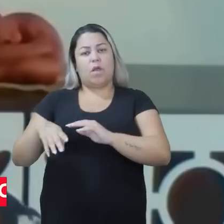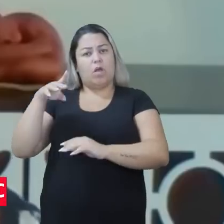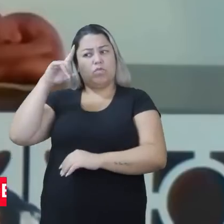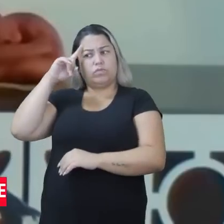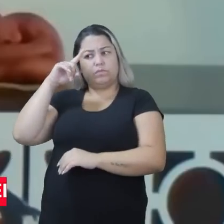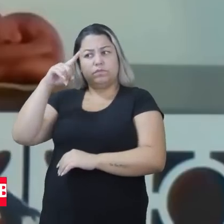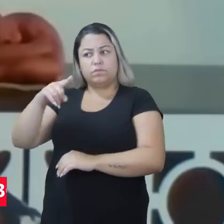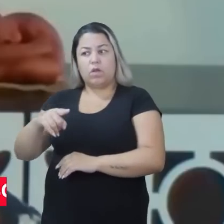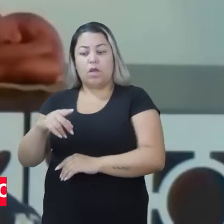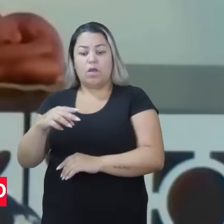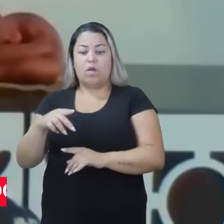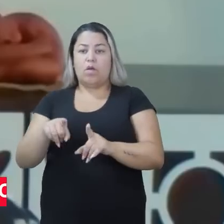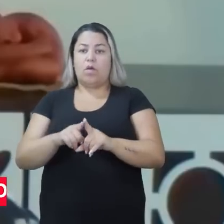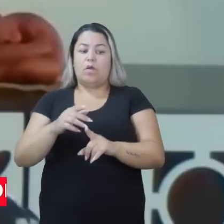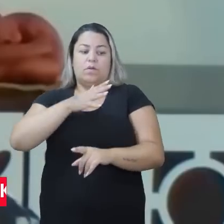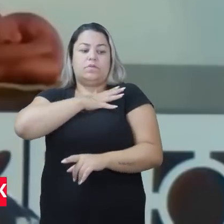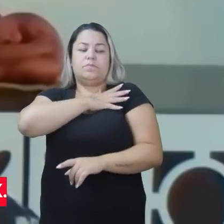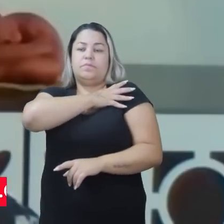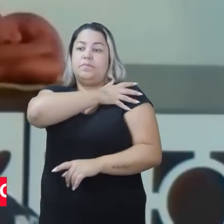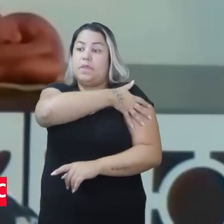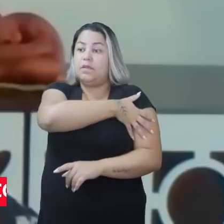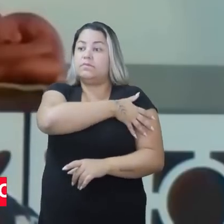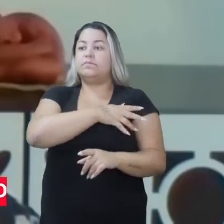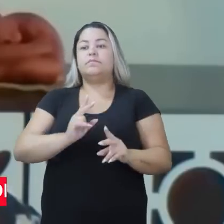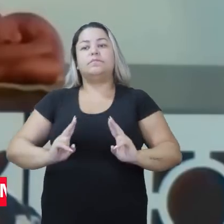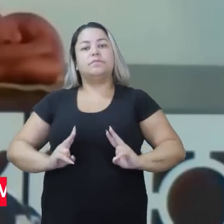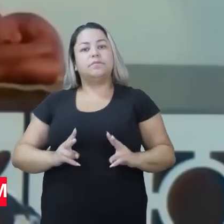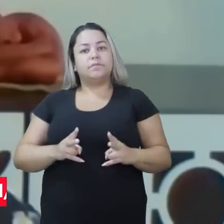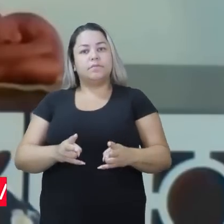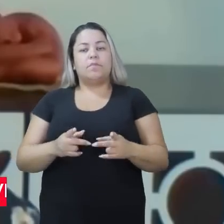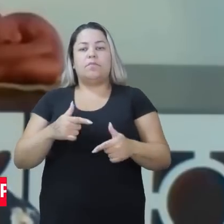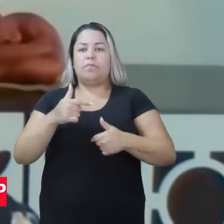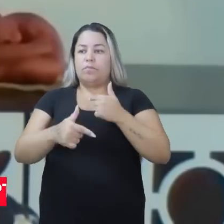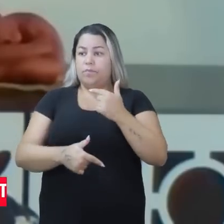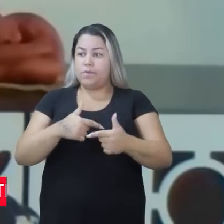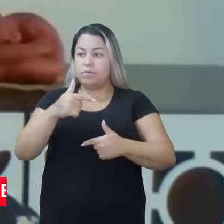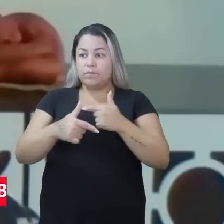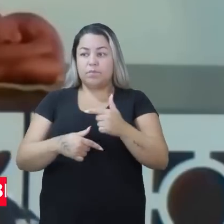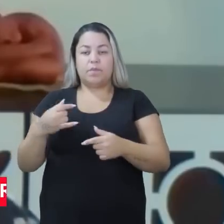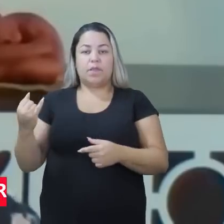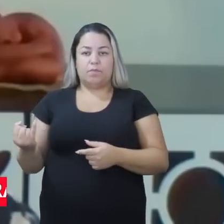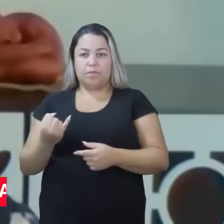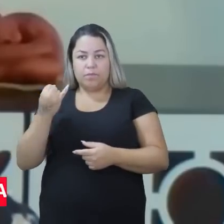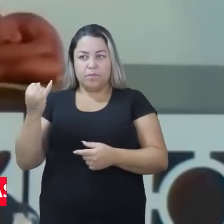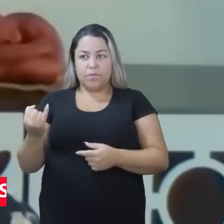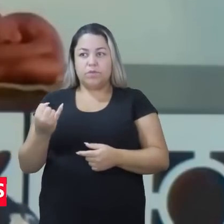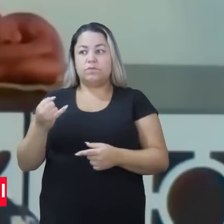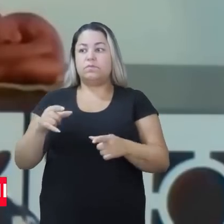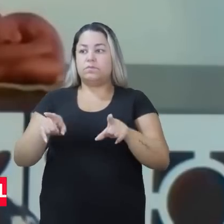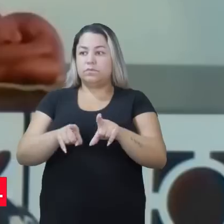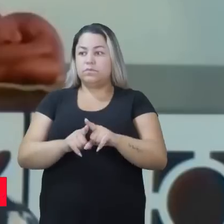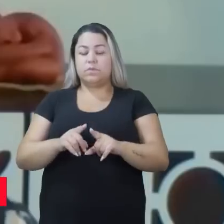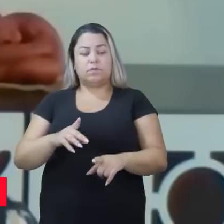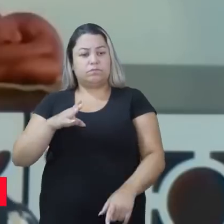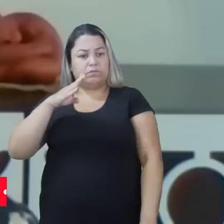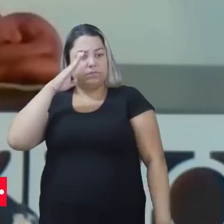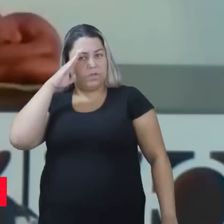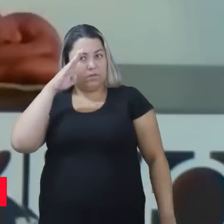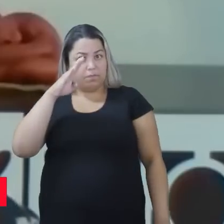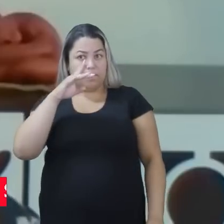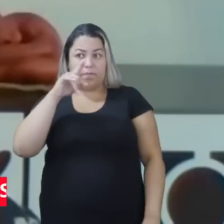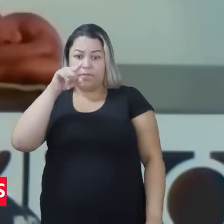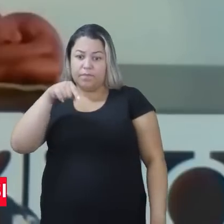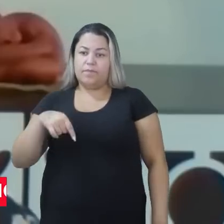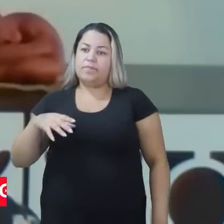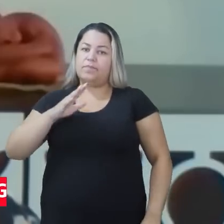Os militares, as Forças Armadas, sempre desempenharam um papel fundamental nesse autoritarismo, seja